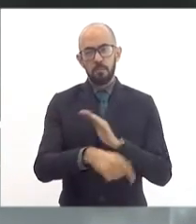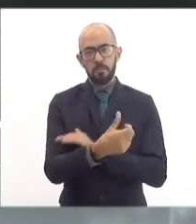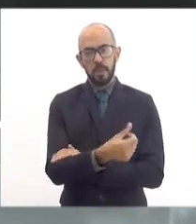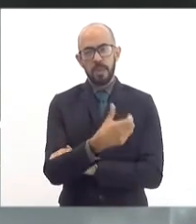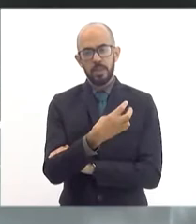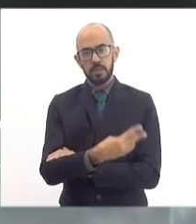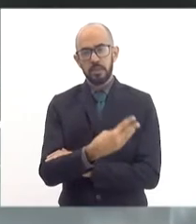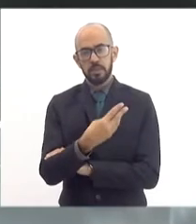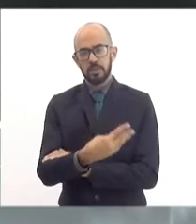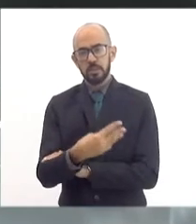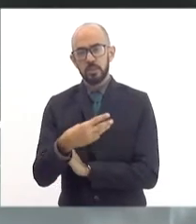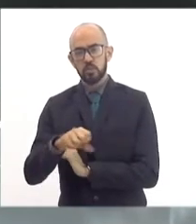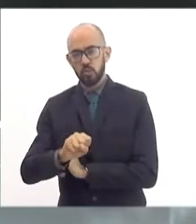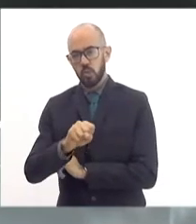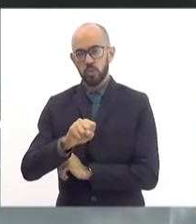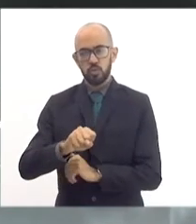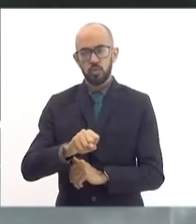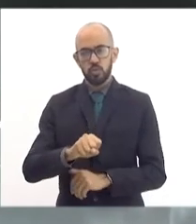6/12/12.